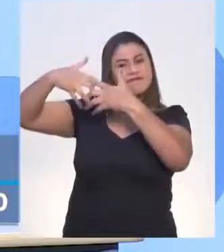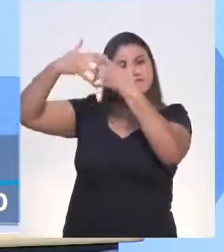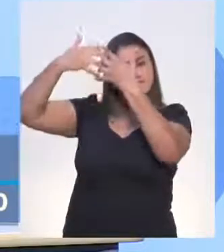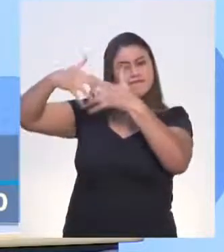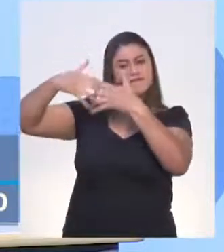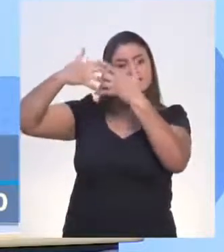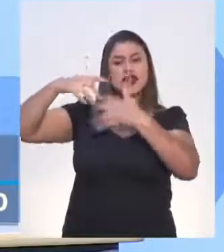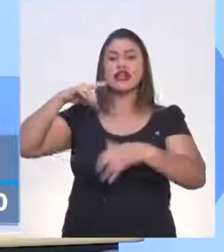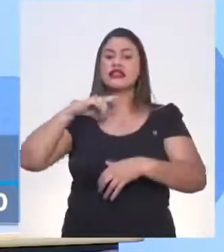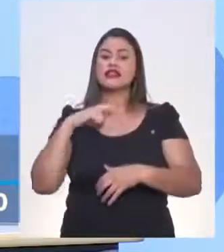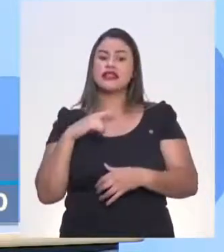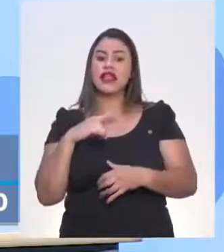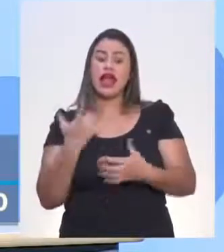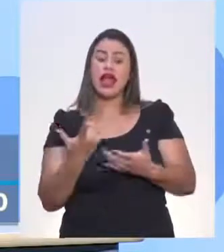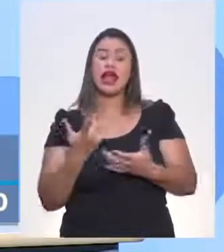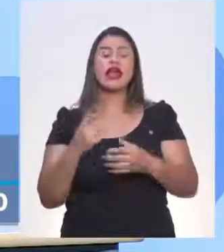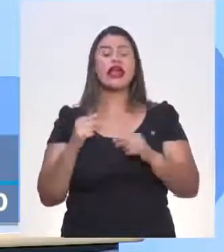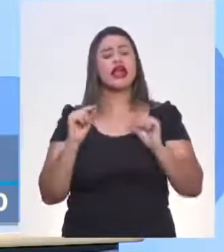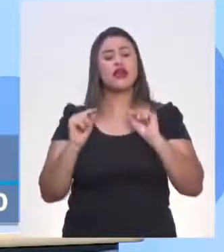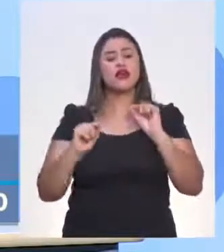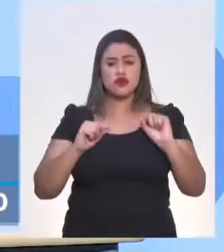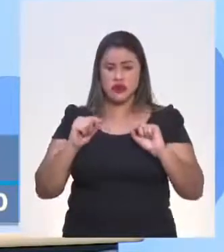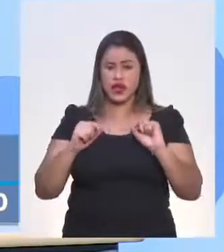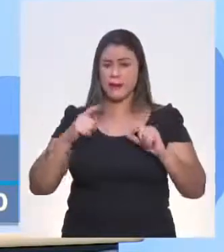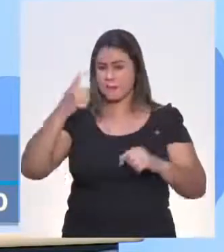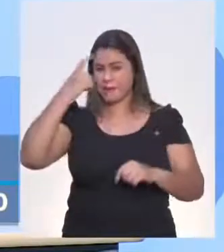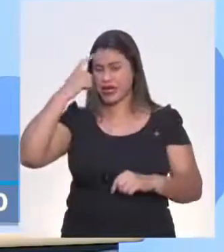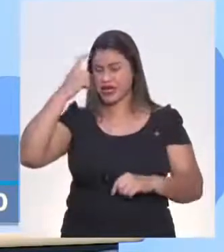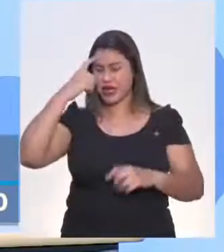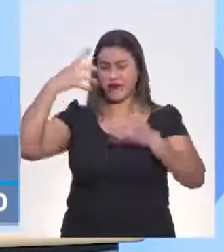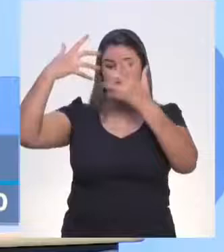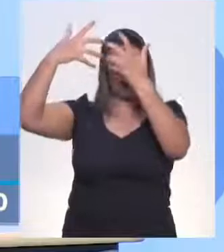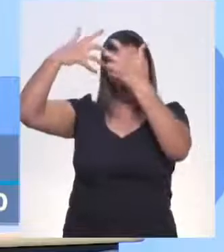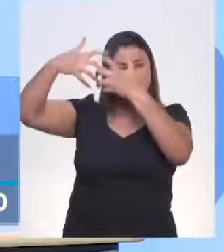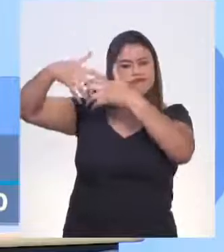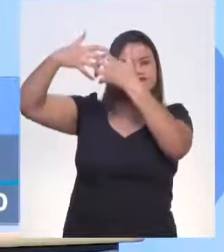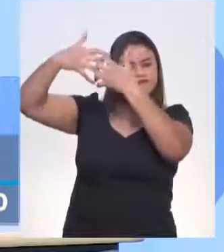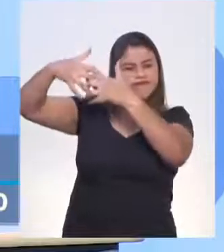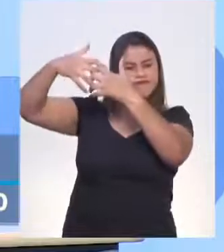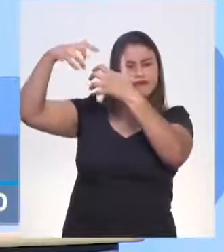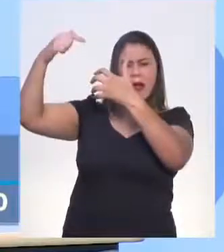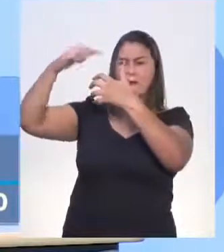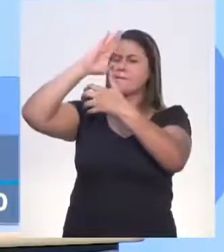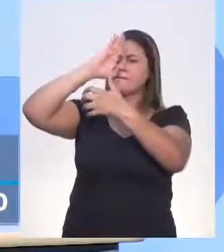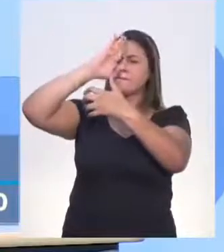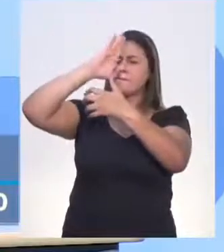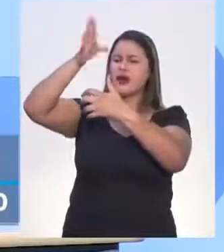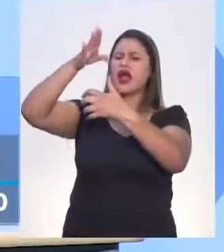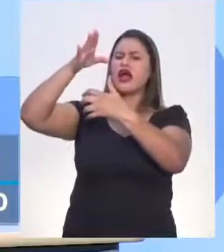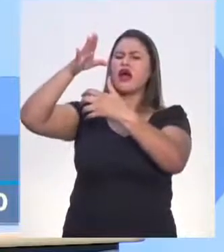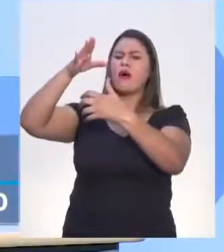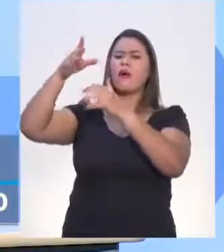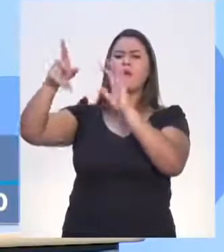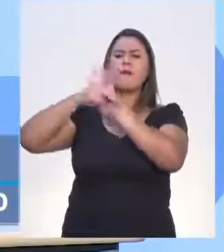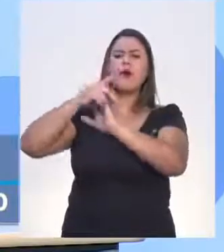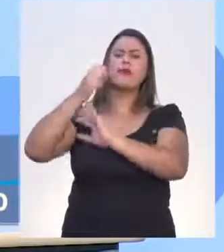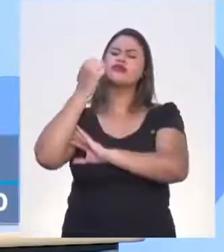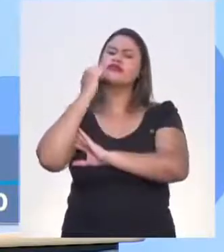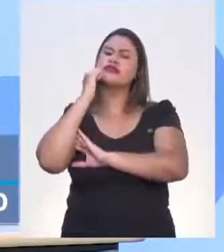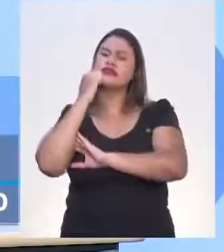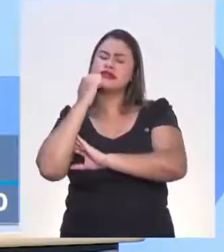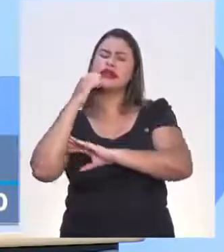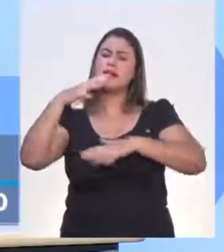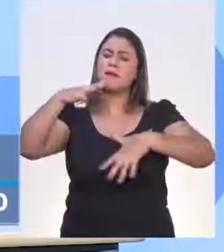né? Então, ele considerava que, através do raciocínio, mas principalmente da ciência